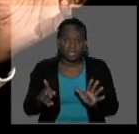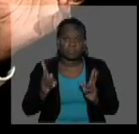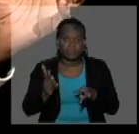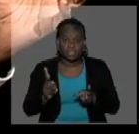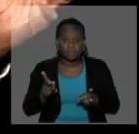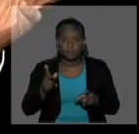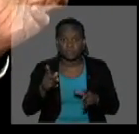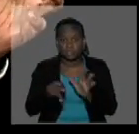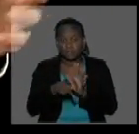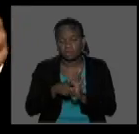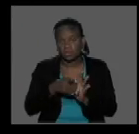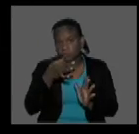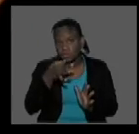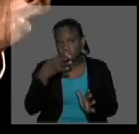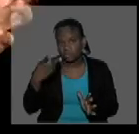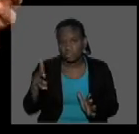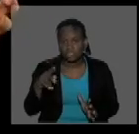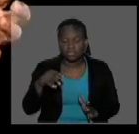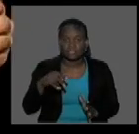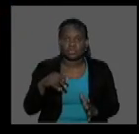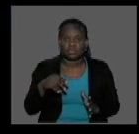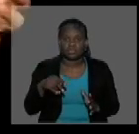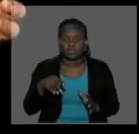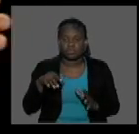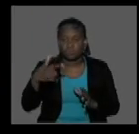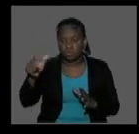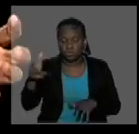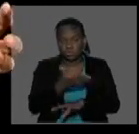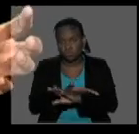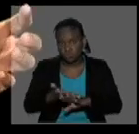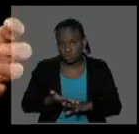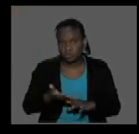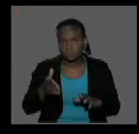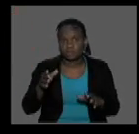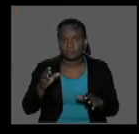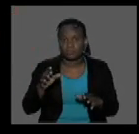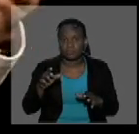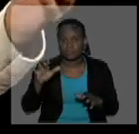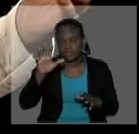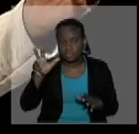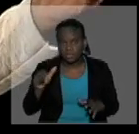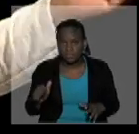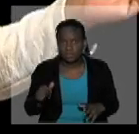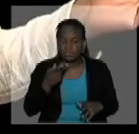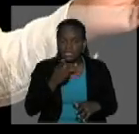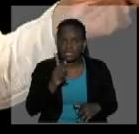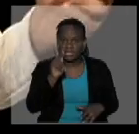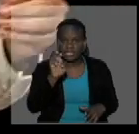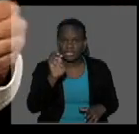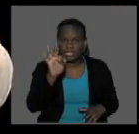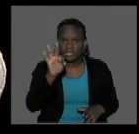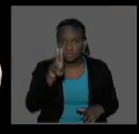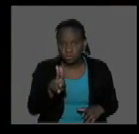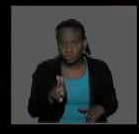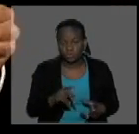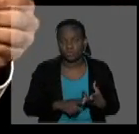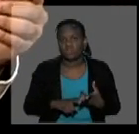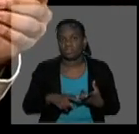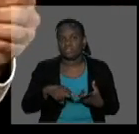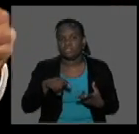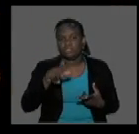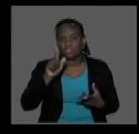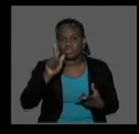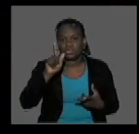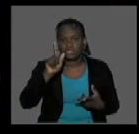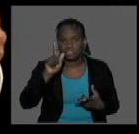mesmo princípio, é o mesmo pressuposto nas outras tradições, que a gente chama de Queto,